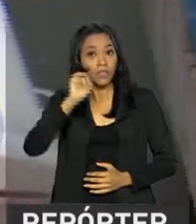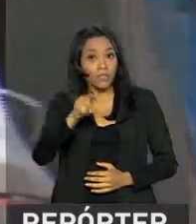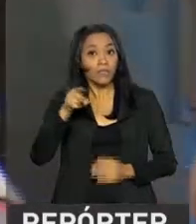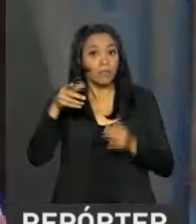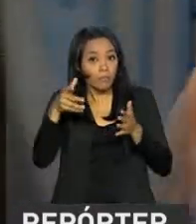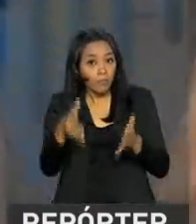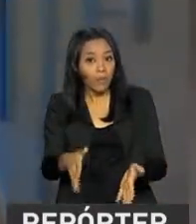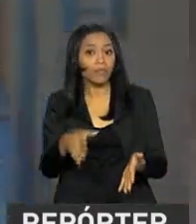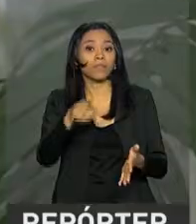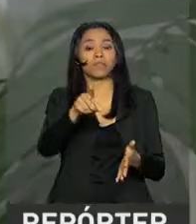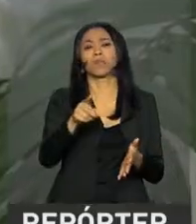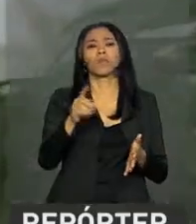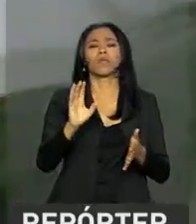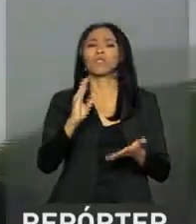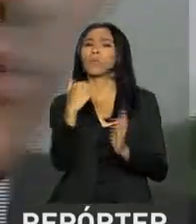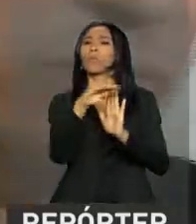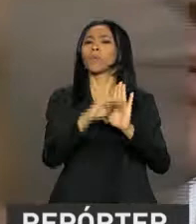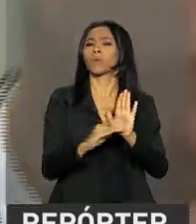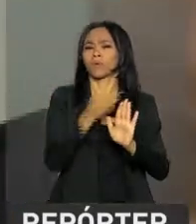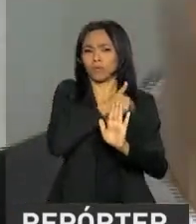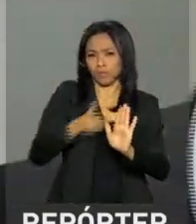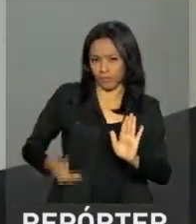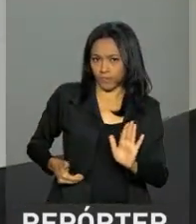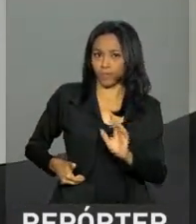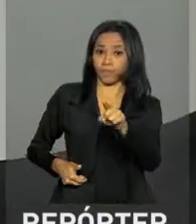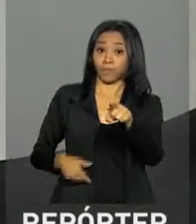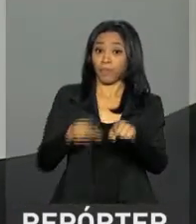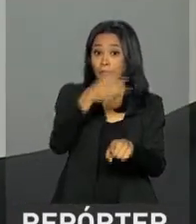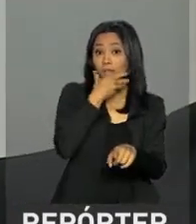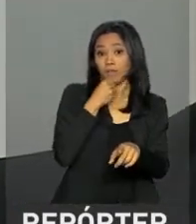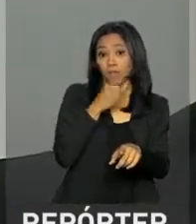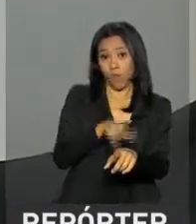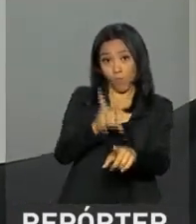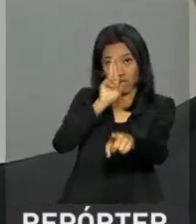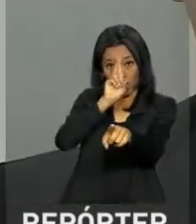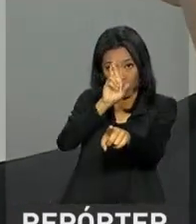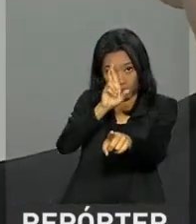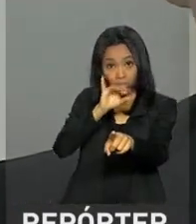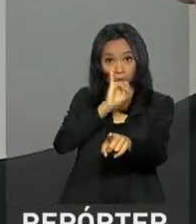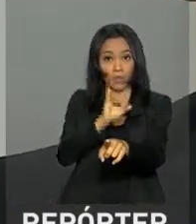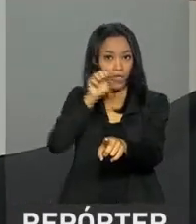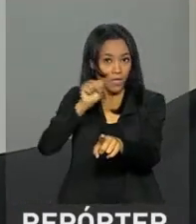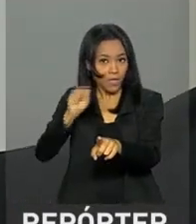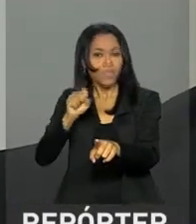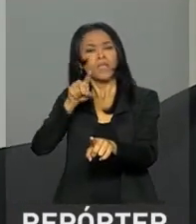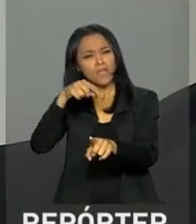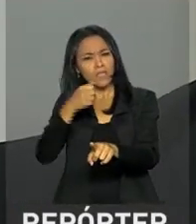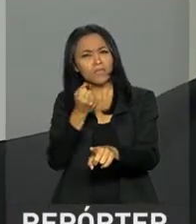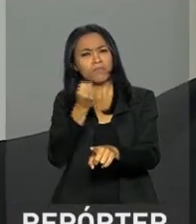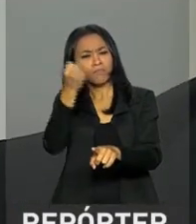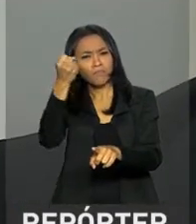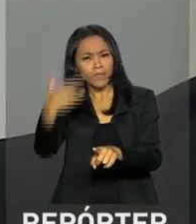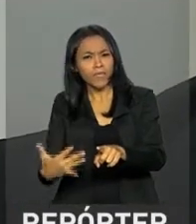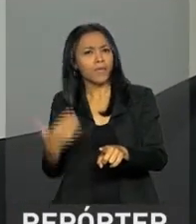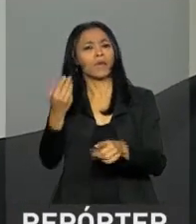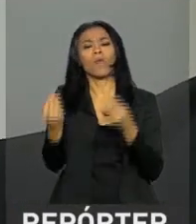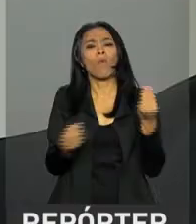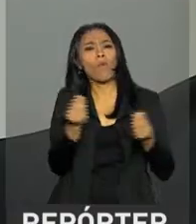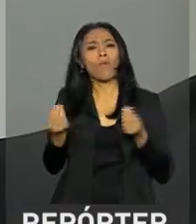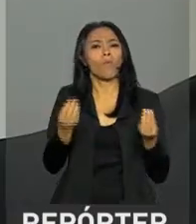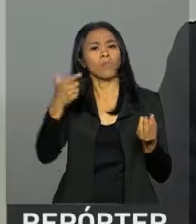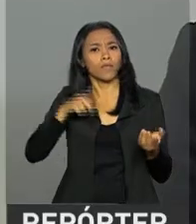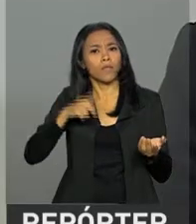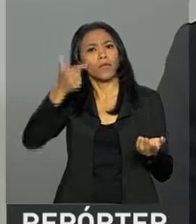empresa cidadã o representante do inss explica outros casos em que há direito ao pagamento do